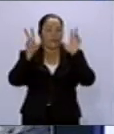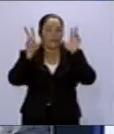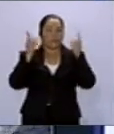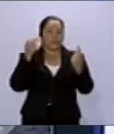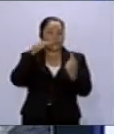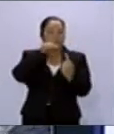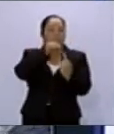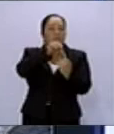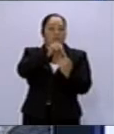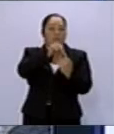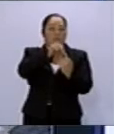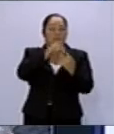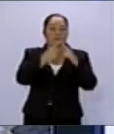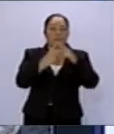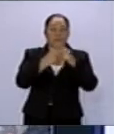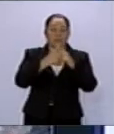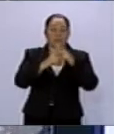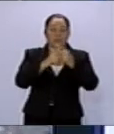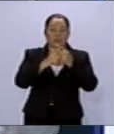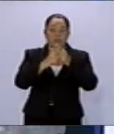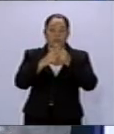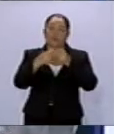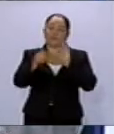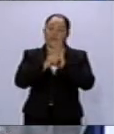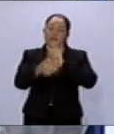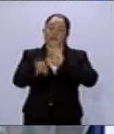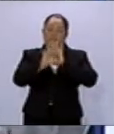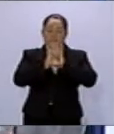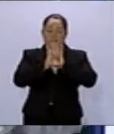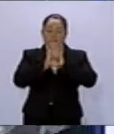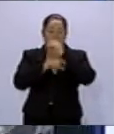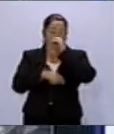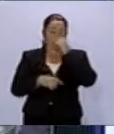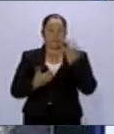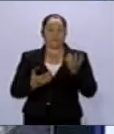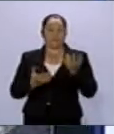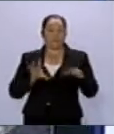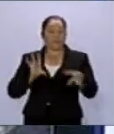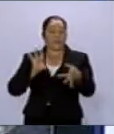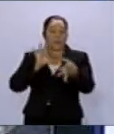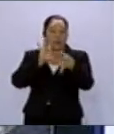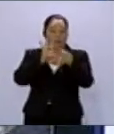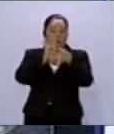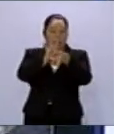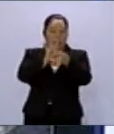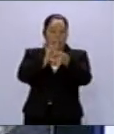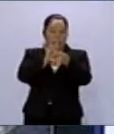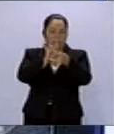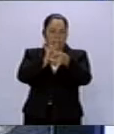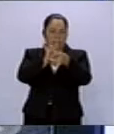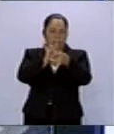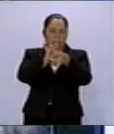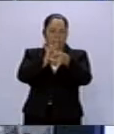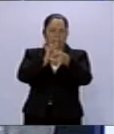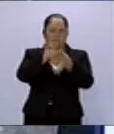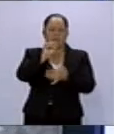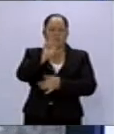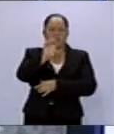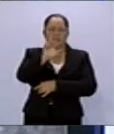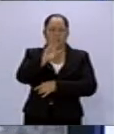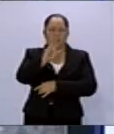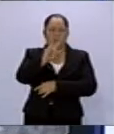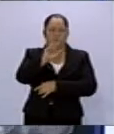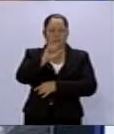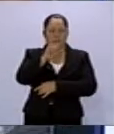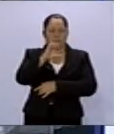estabelecimento do mecanismo legal a integração ensino de serviço a integração ensino de serviço ela é uma característica uma condição própria da